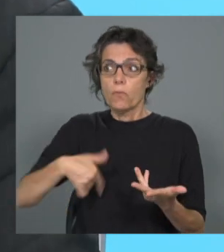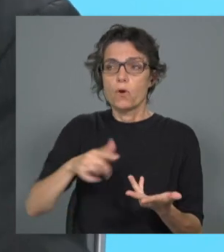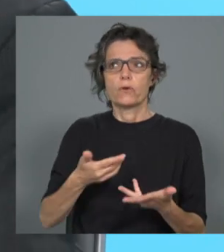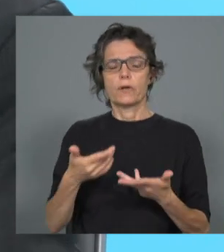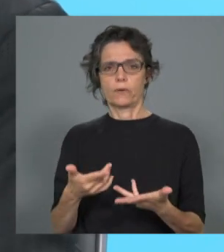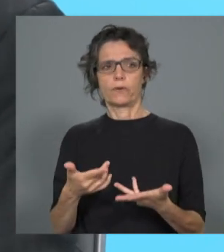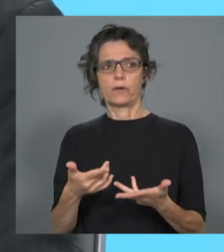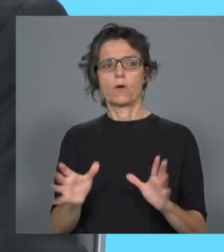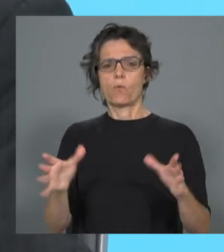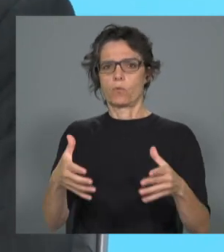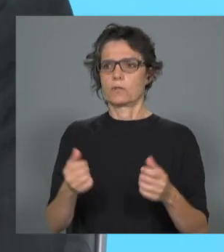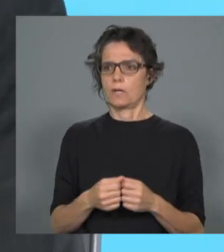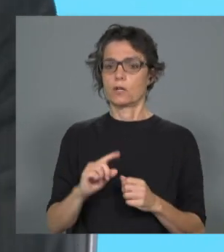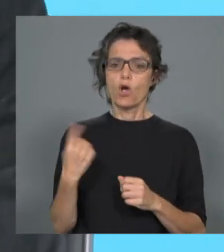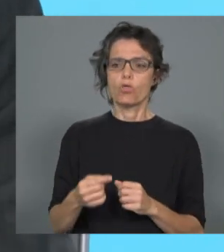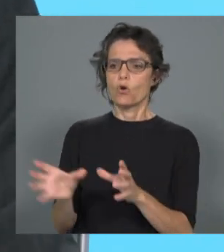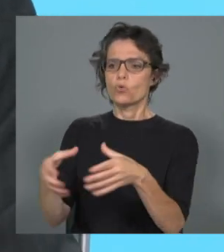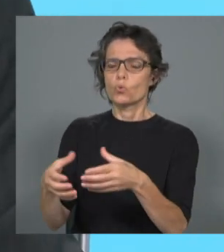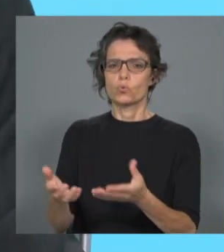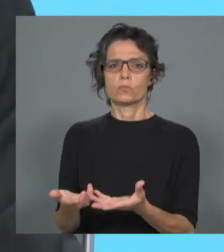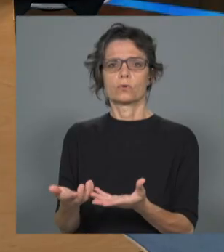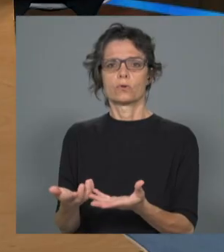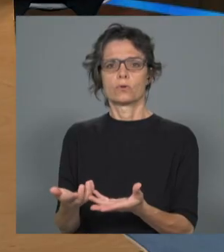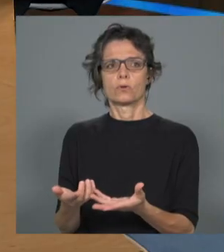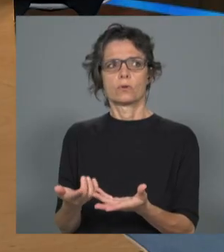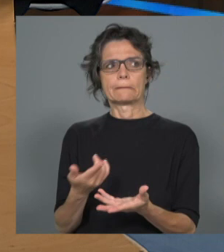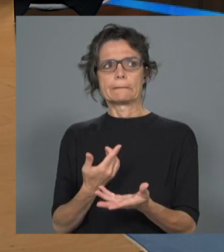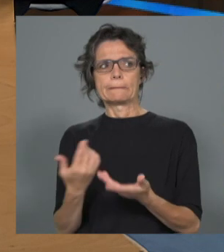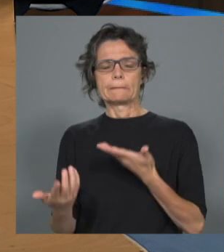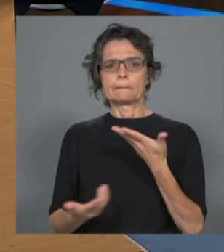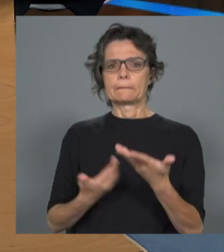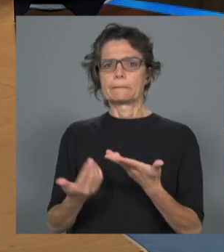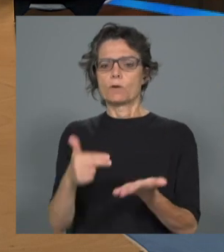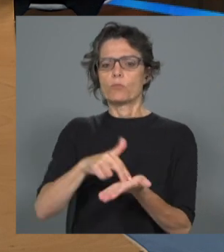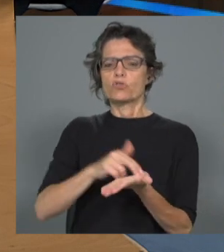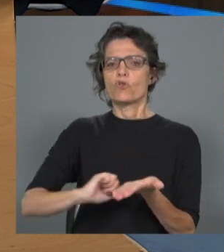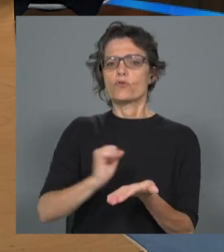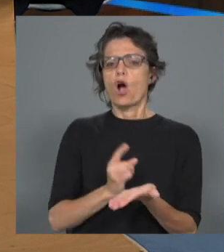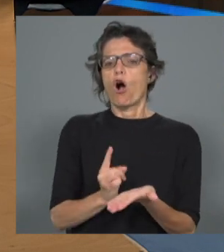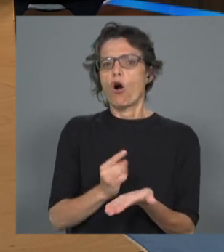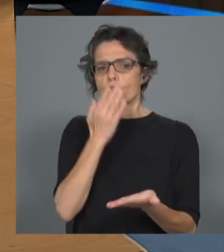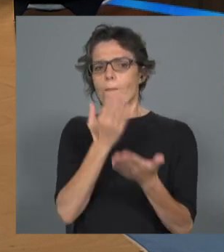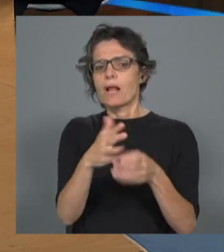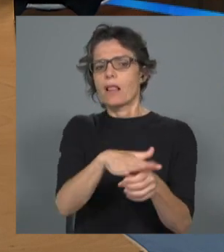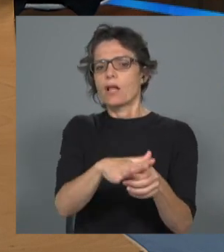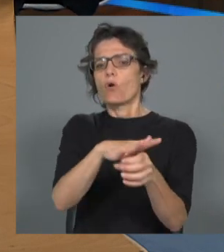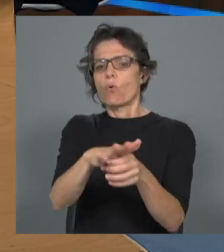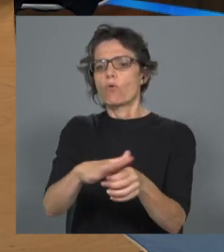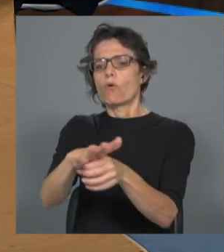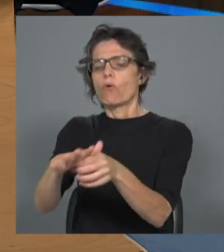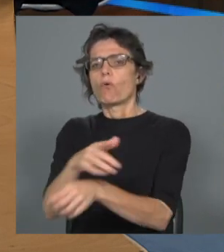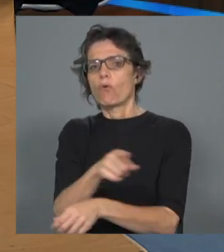como comunidade, como grupo, como é que nós nos situamos num determinado contexto, face à vida